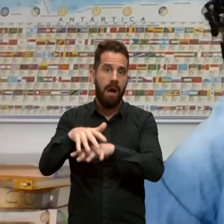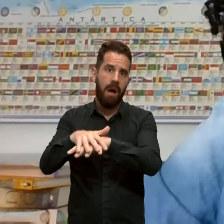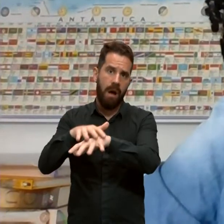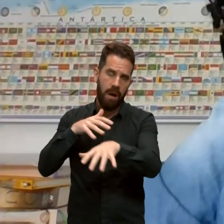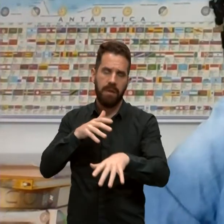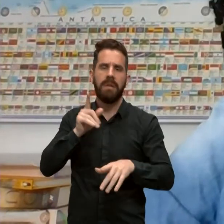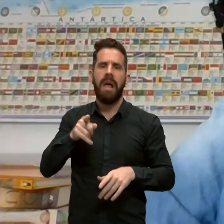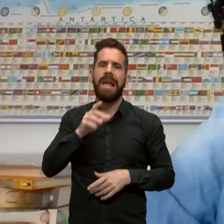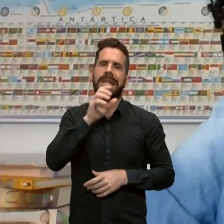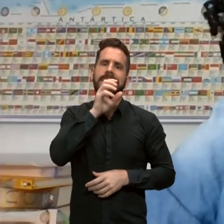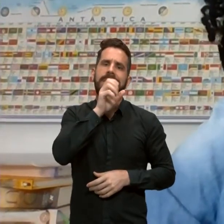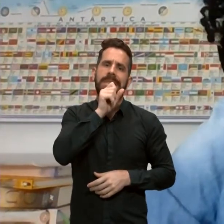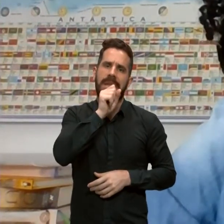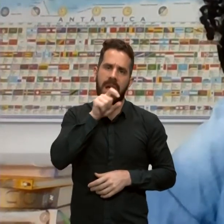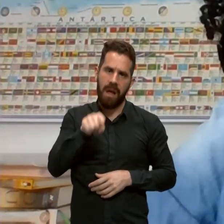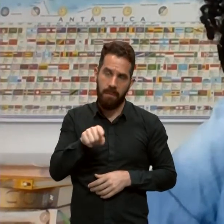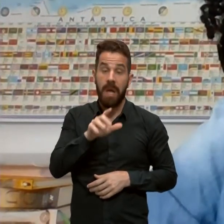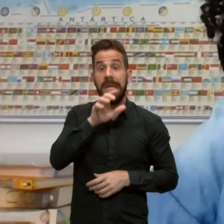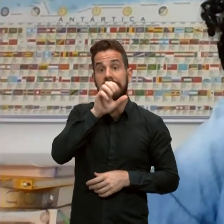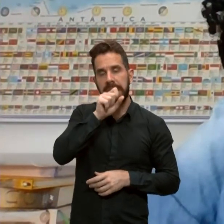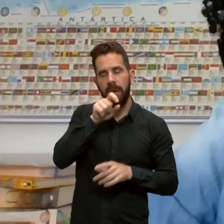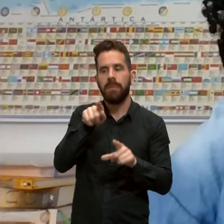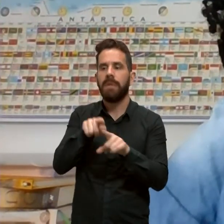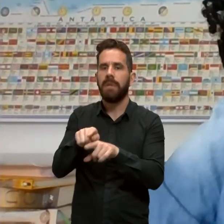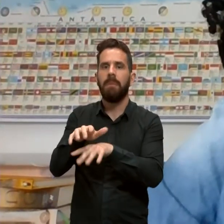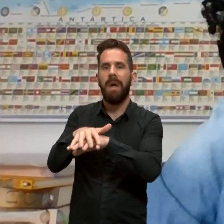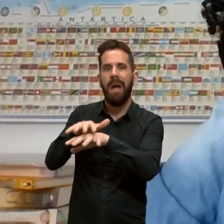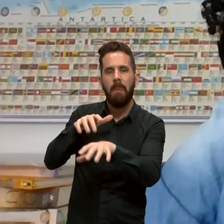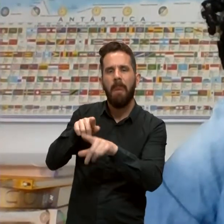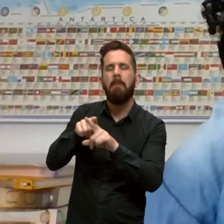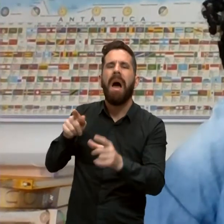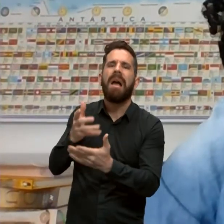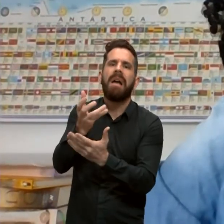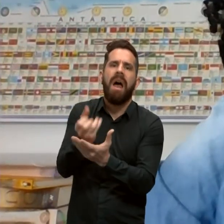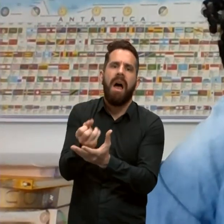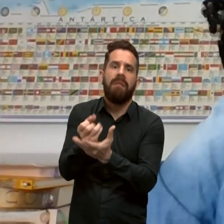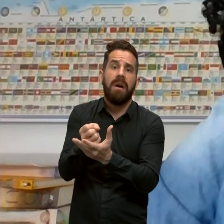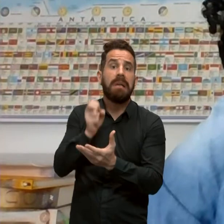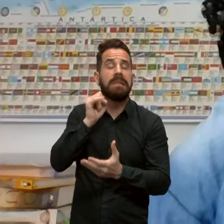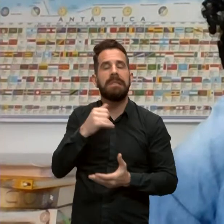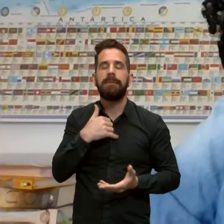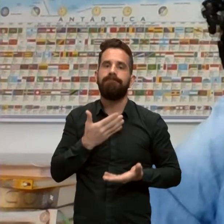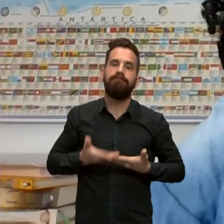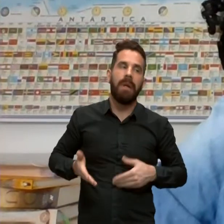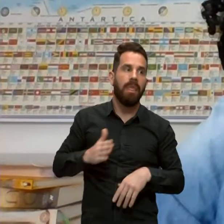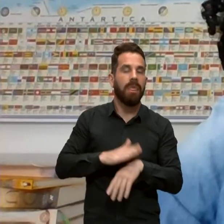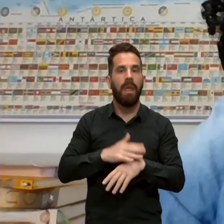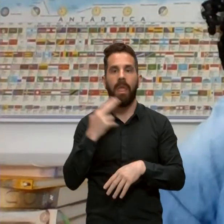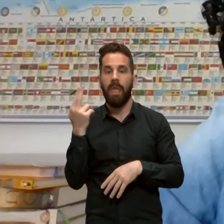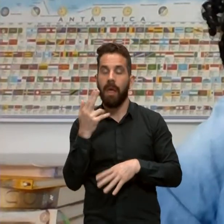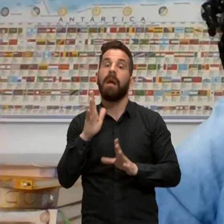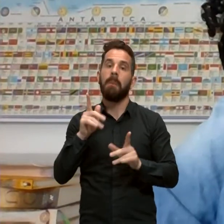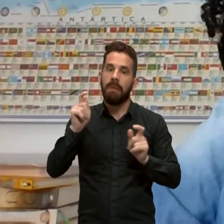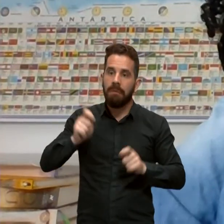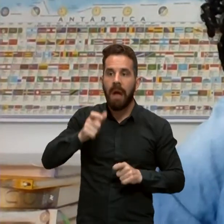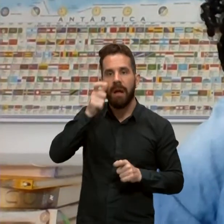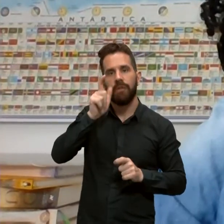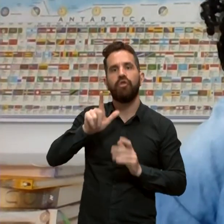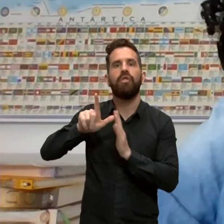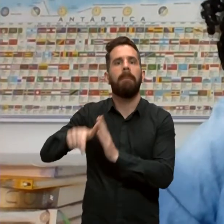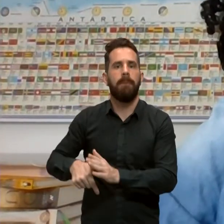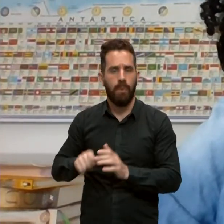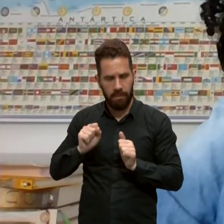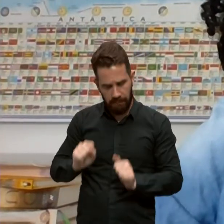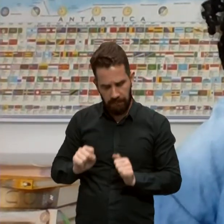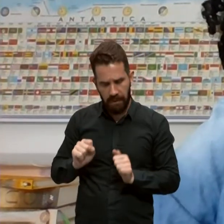aos sábados, mas serão gravadas também, para quem não puder assistir, e então o curso ele vai ser 100%